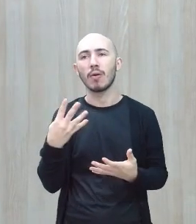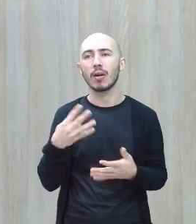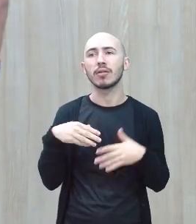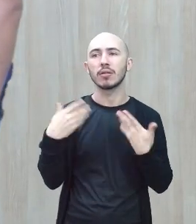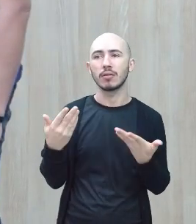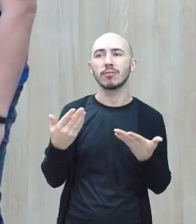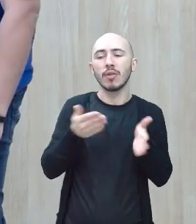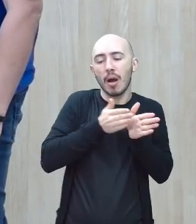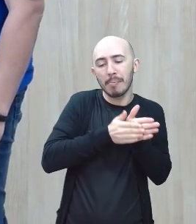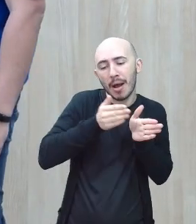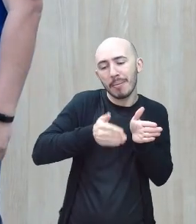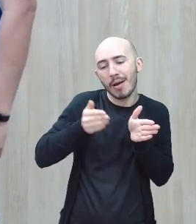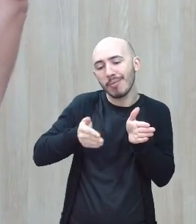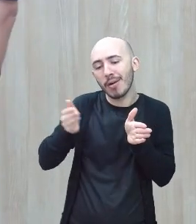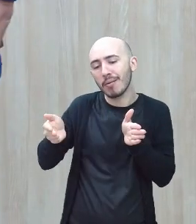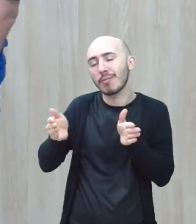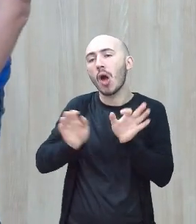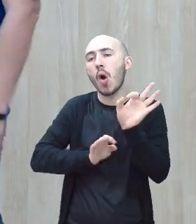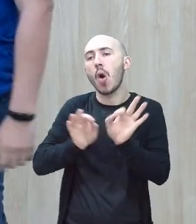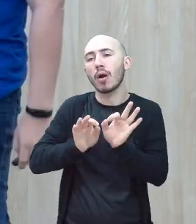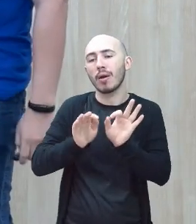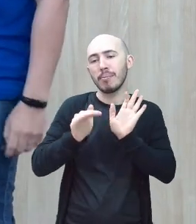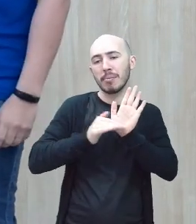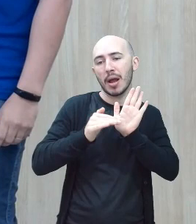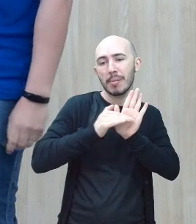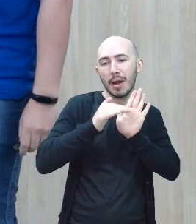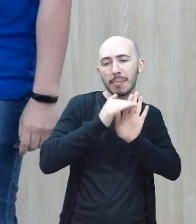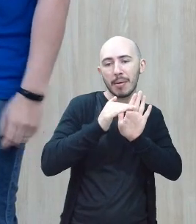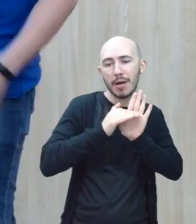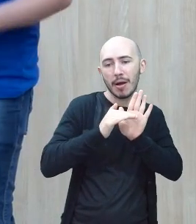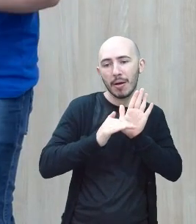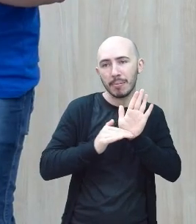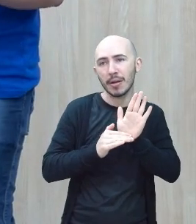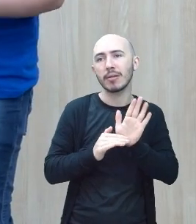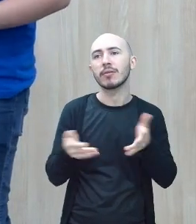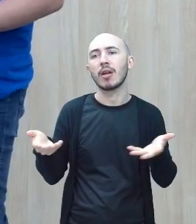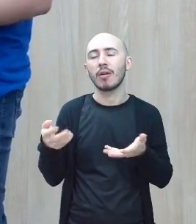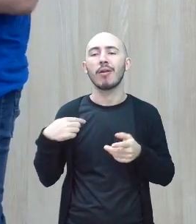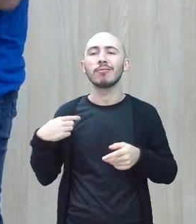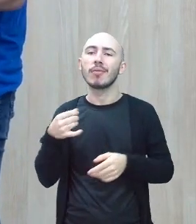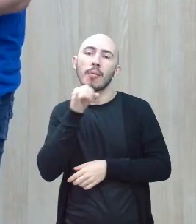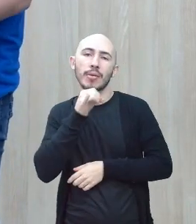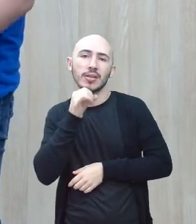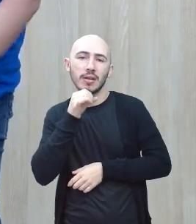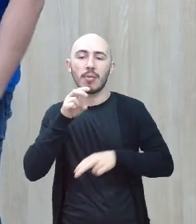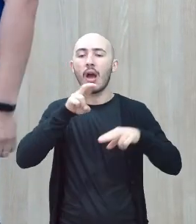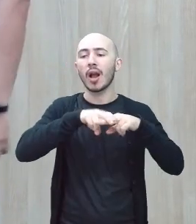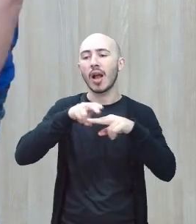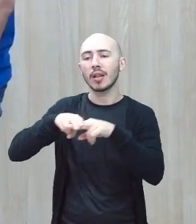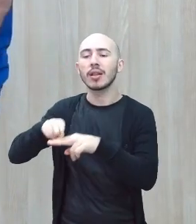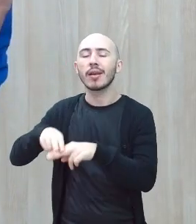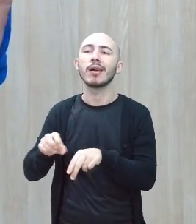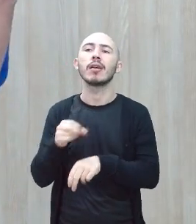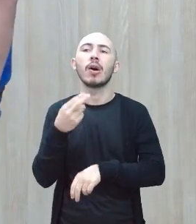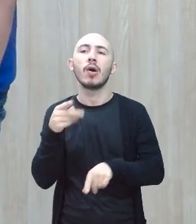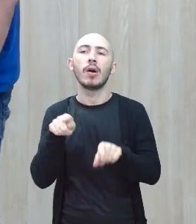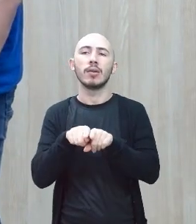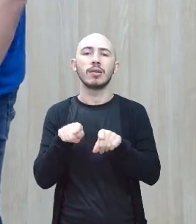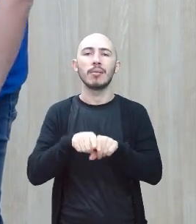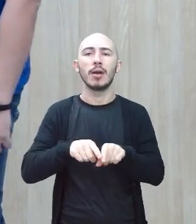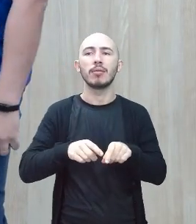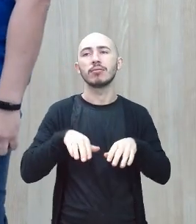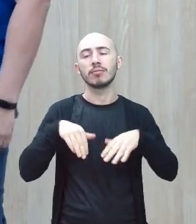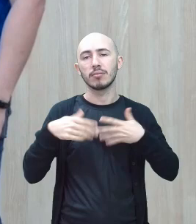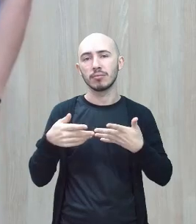ordem, ordem das cadeiras, ordem dos carros. Numa fila de táxi, hoje a gente pede muito o outro aplicativo, né? Mas numa fila de